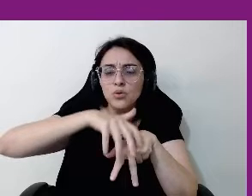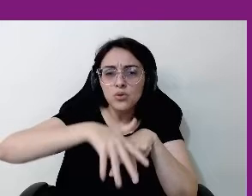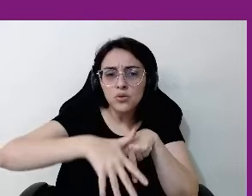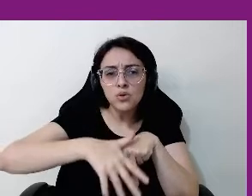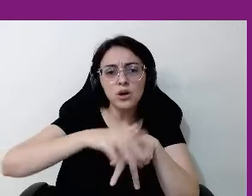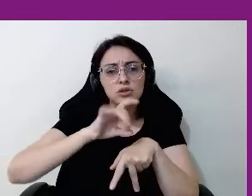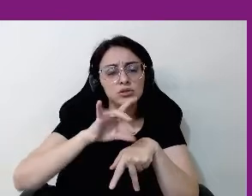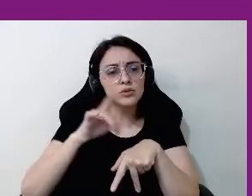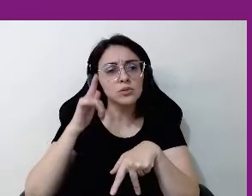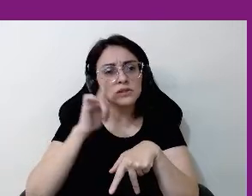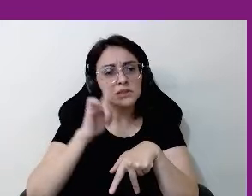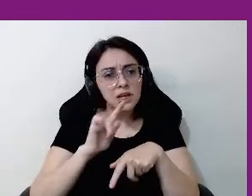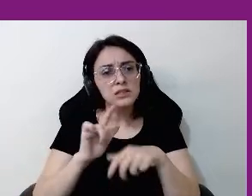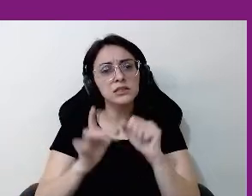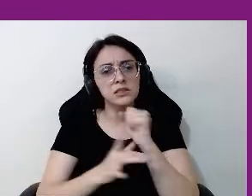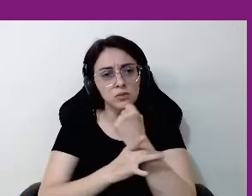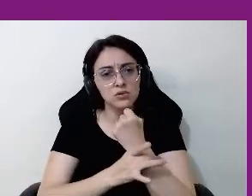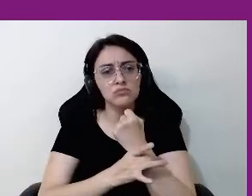de forma segura?